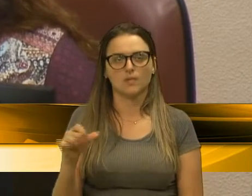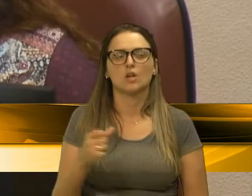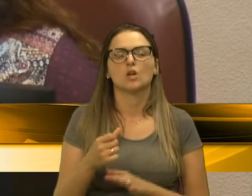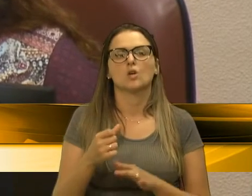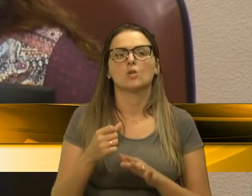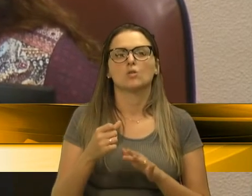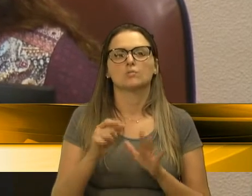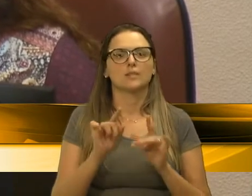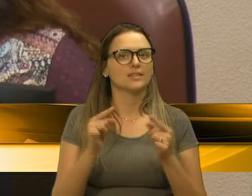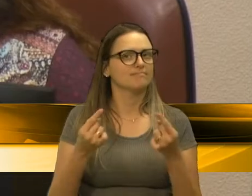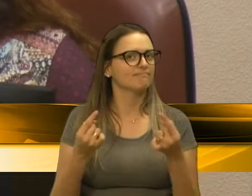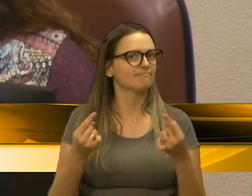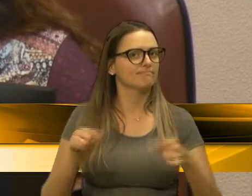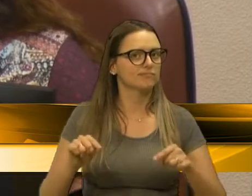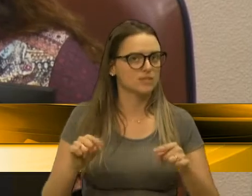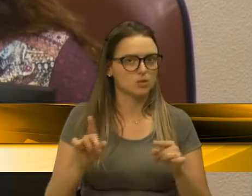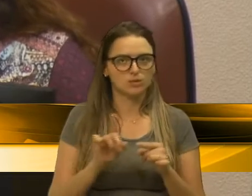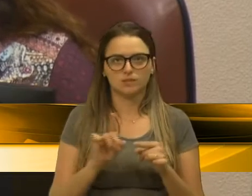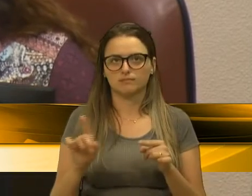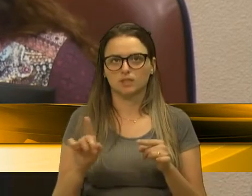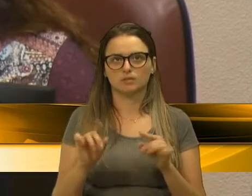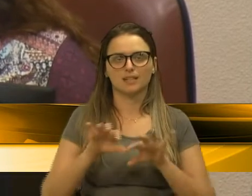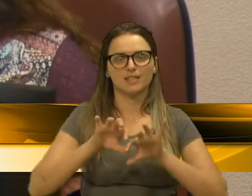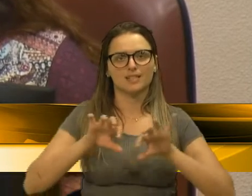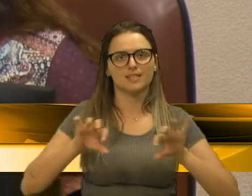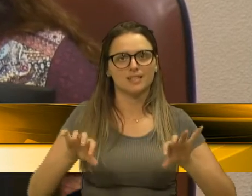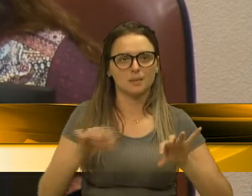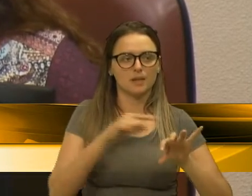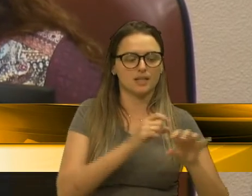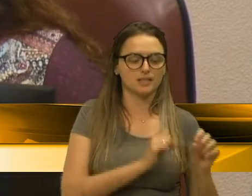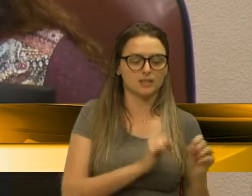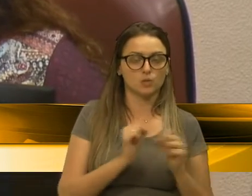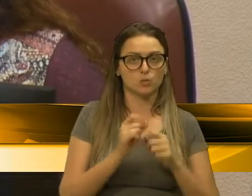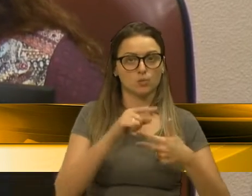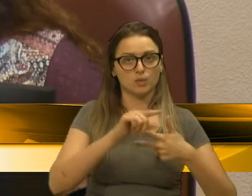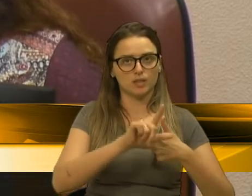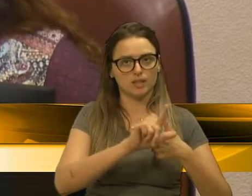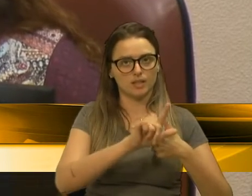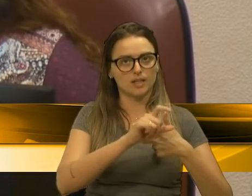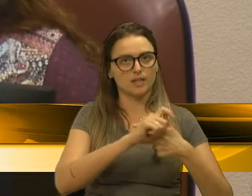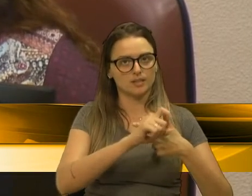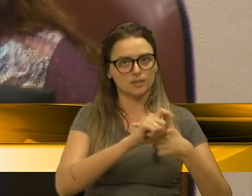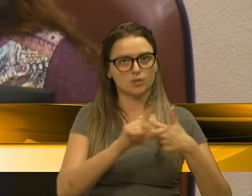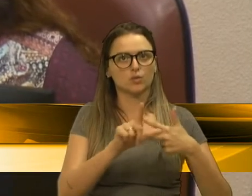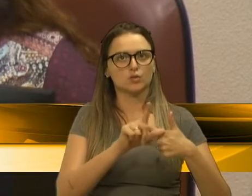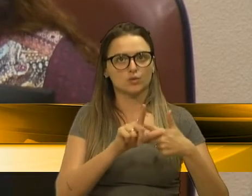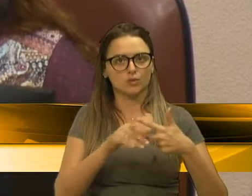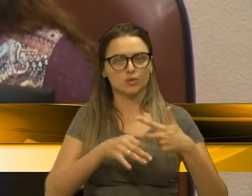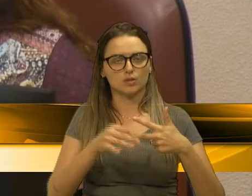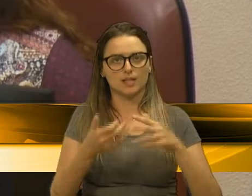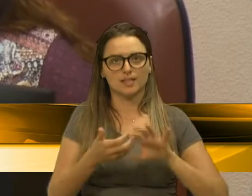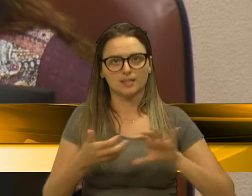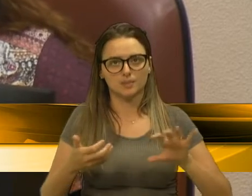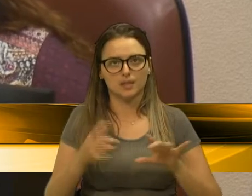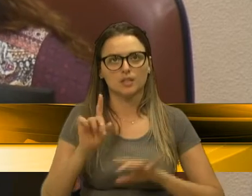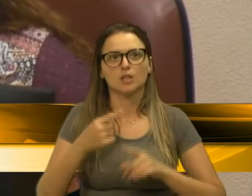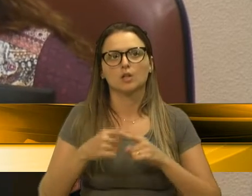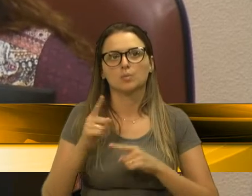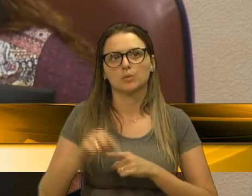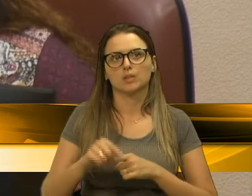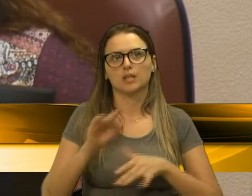clara afronta ao princípio da independência entre os poderes, pois interfere em ato de gestão da